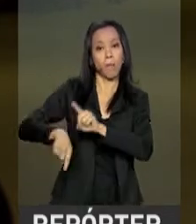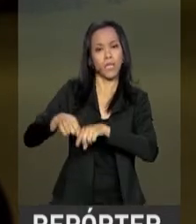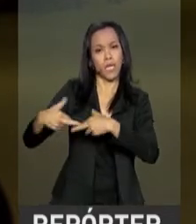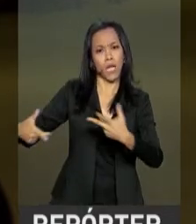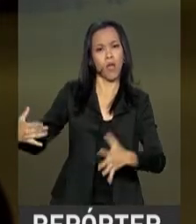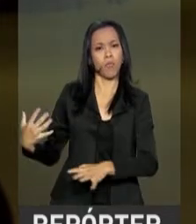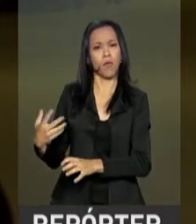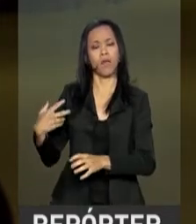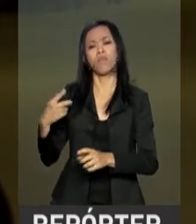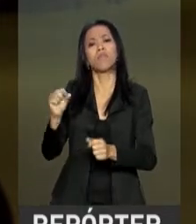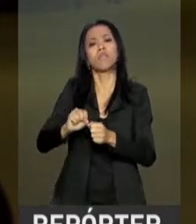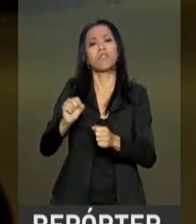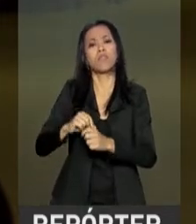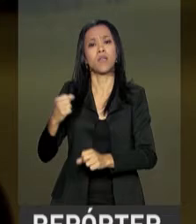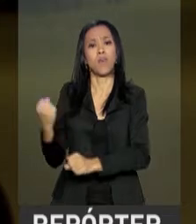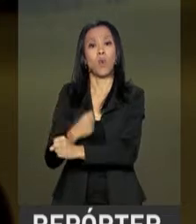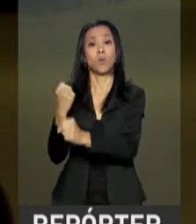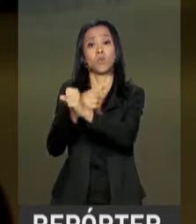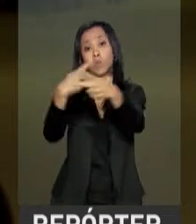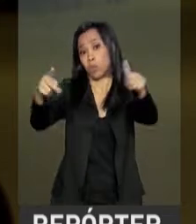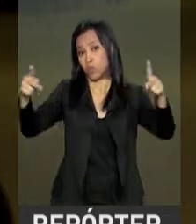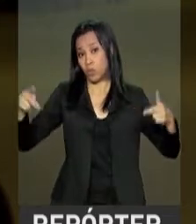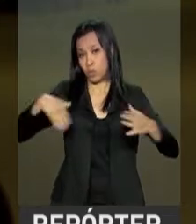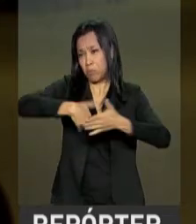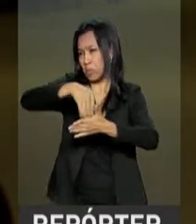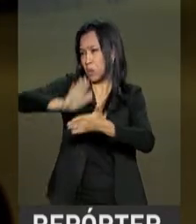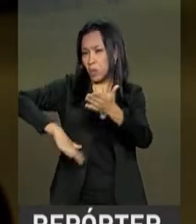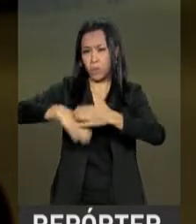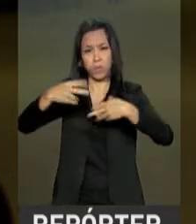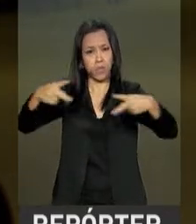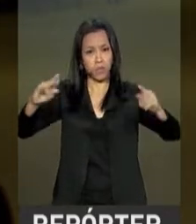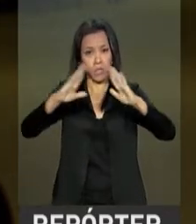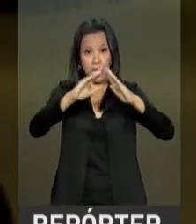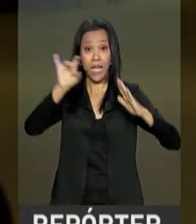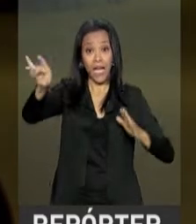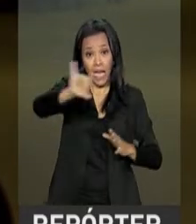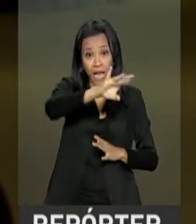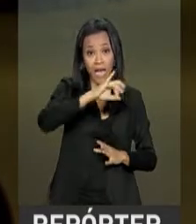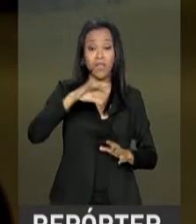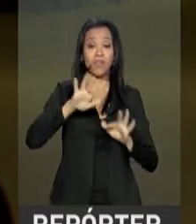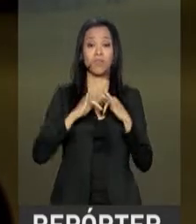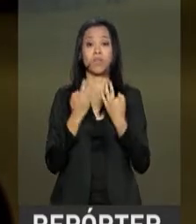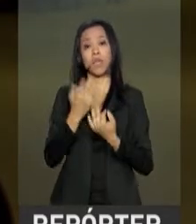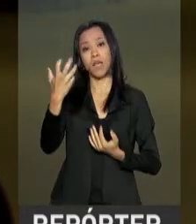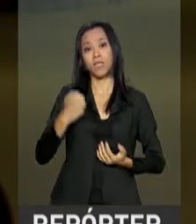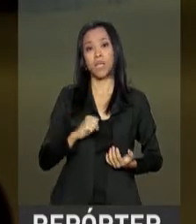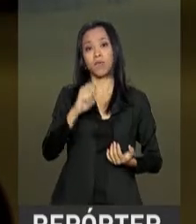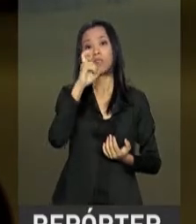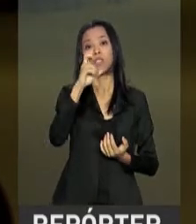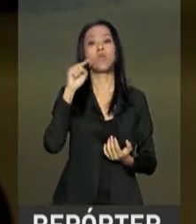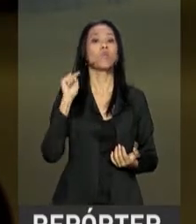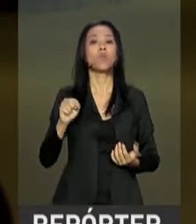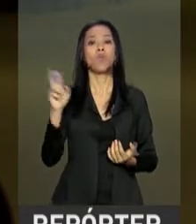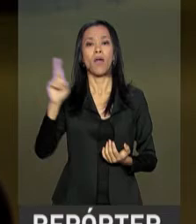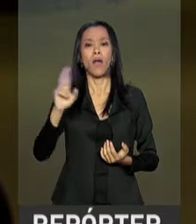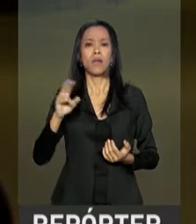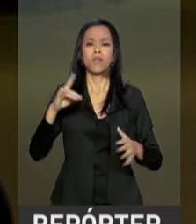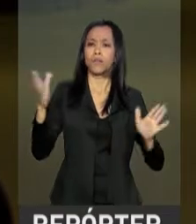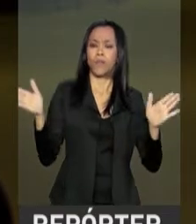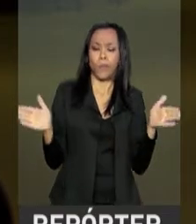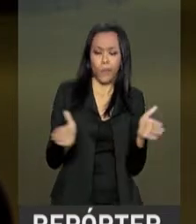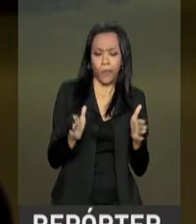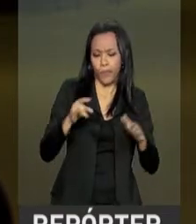reforma de suas casas cada família recebe em média cinco mil reais serviços como a construção de um quarto a reforma de